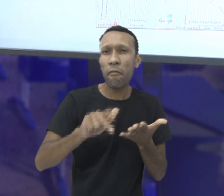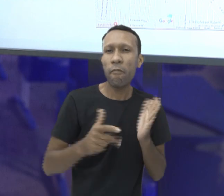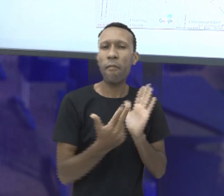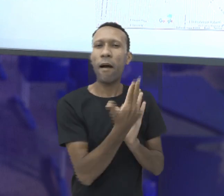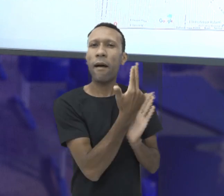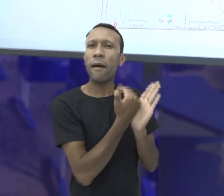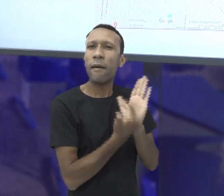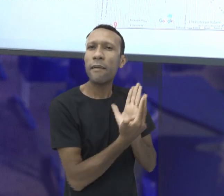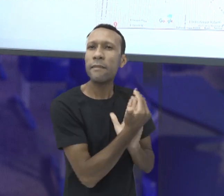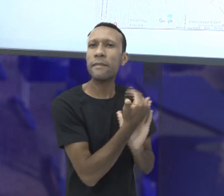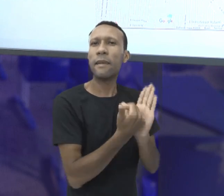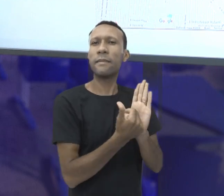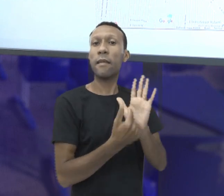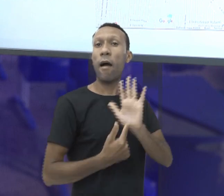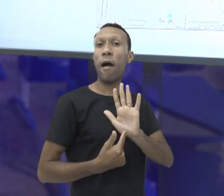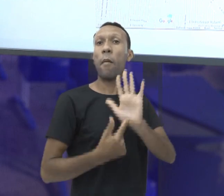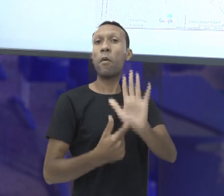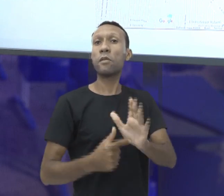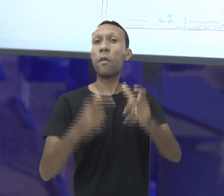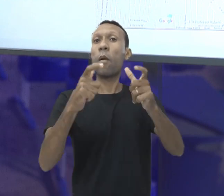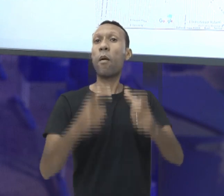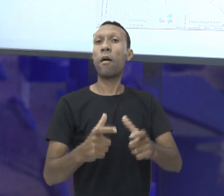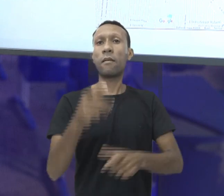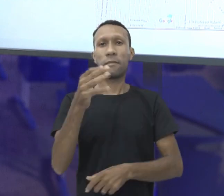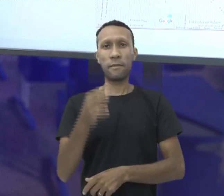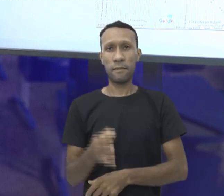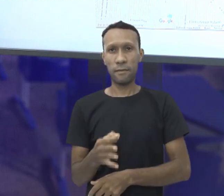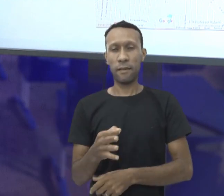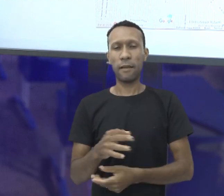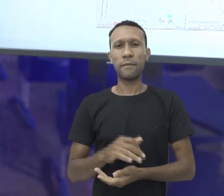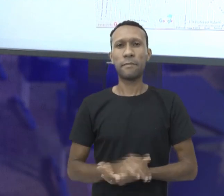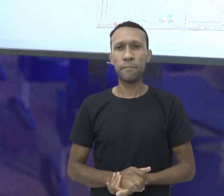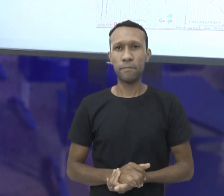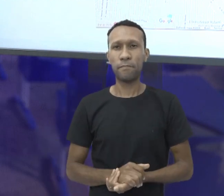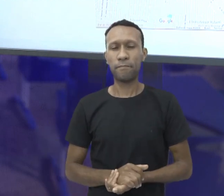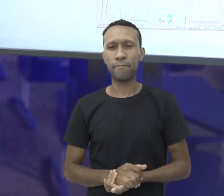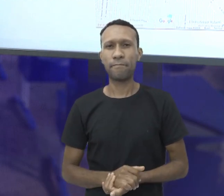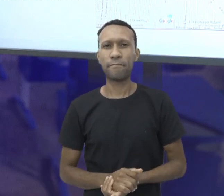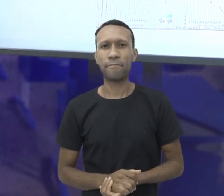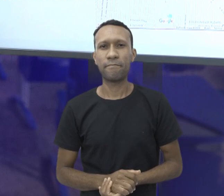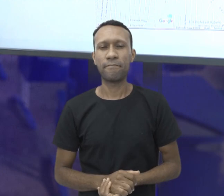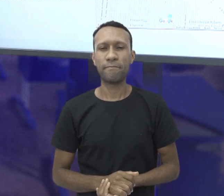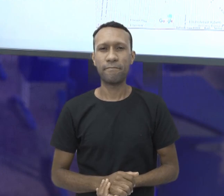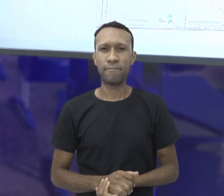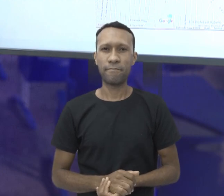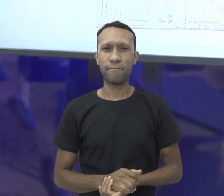correspondem ao ponto de localização. Aqui nós estamos vendo uma parte do bairro do Salgado.